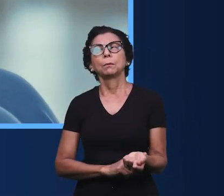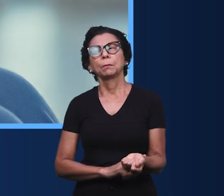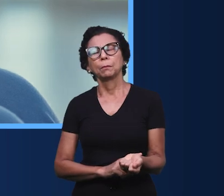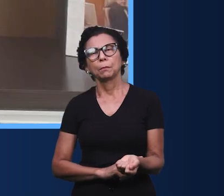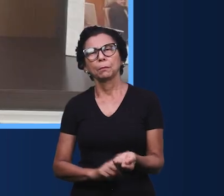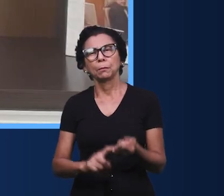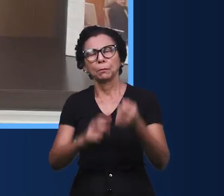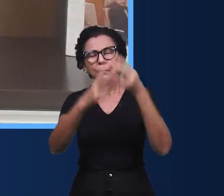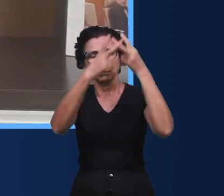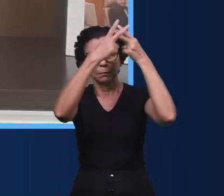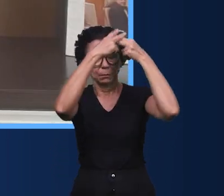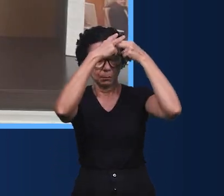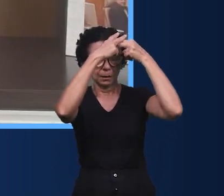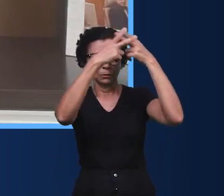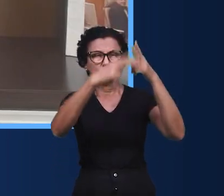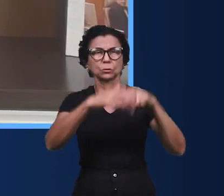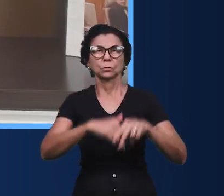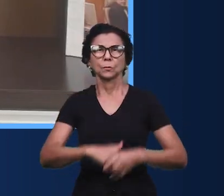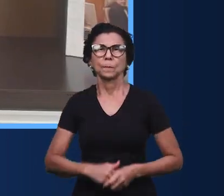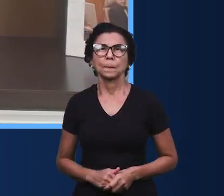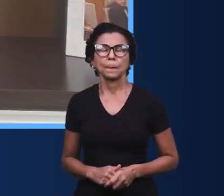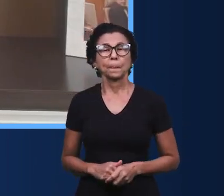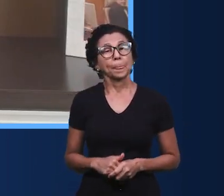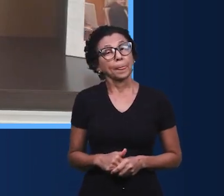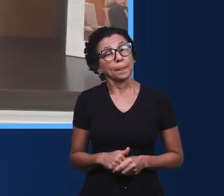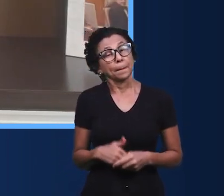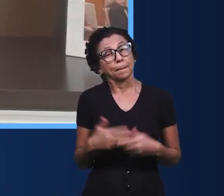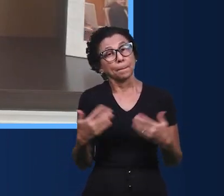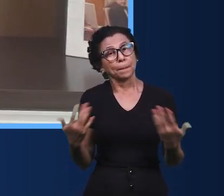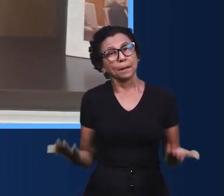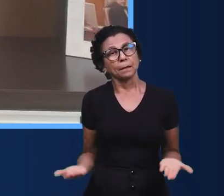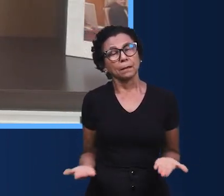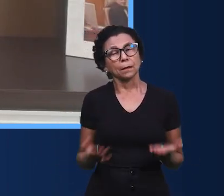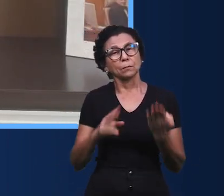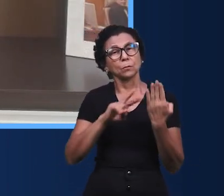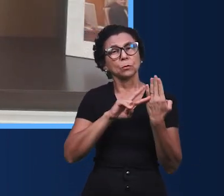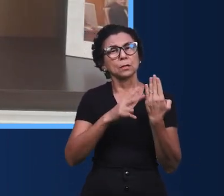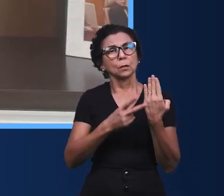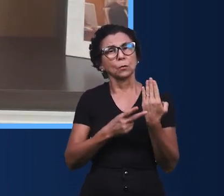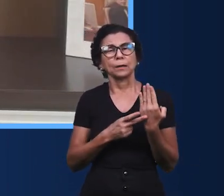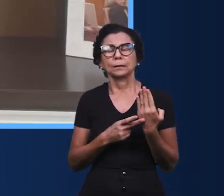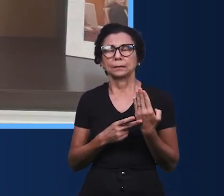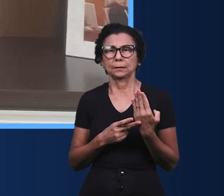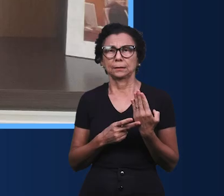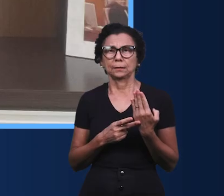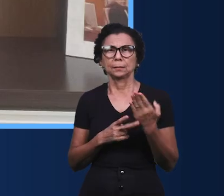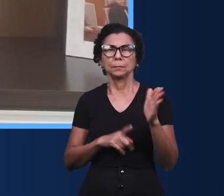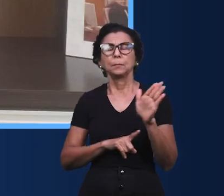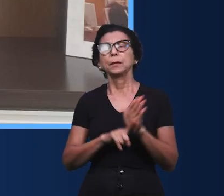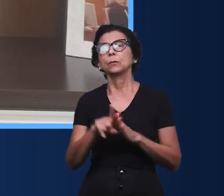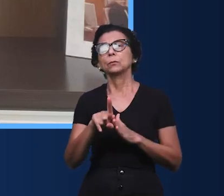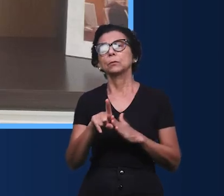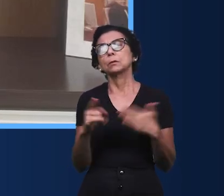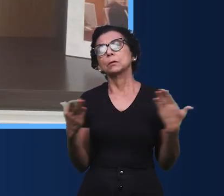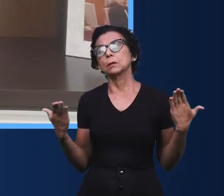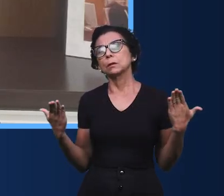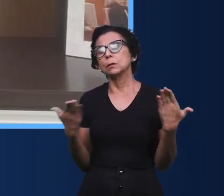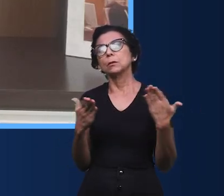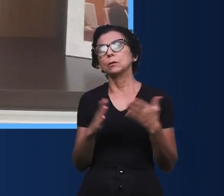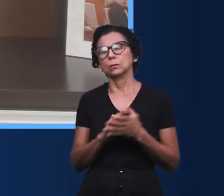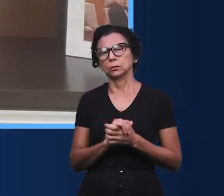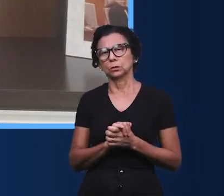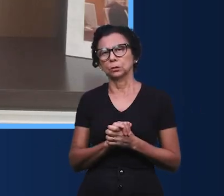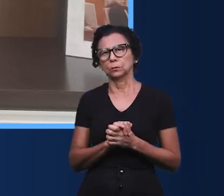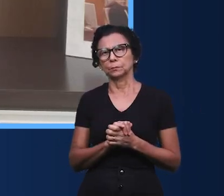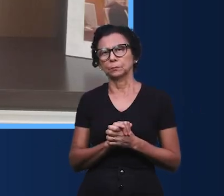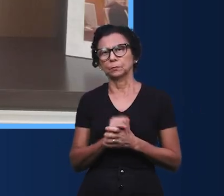pós-traumático. Diante de todas essas consequências, nós poderíamos perguntar: e hoje? Como está a